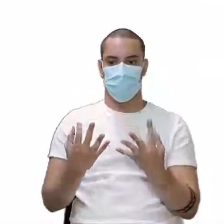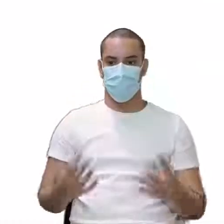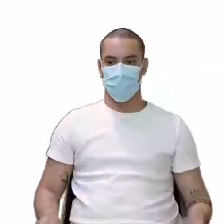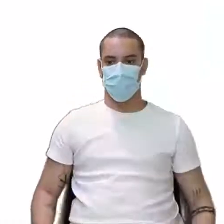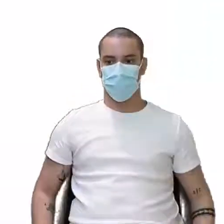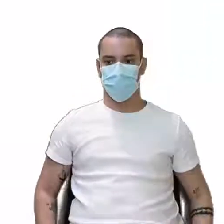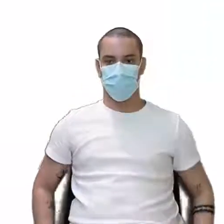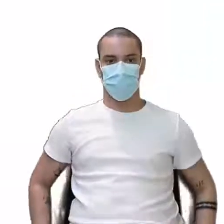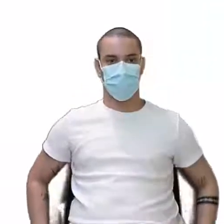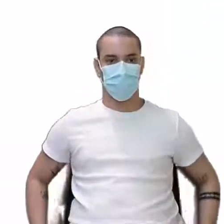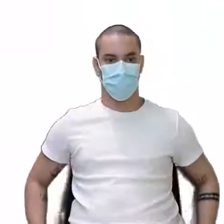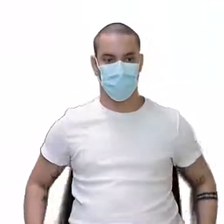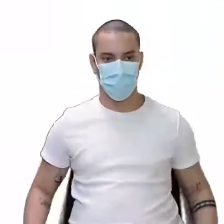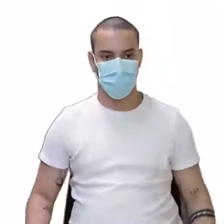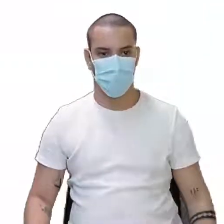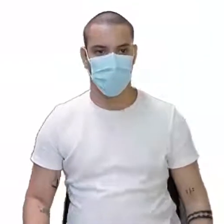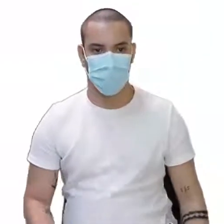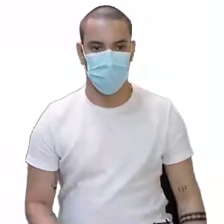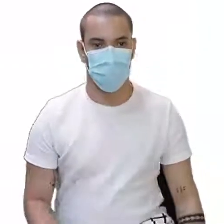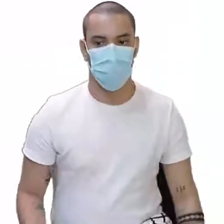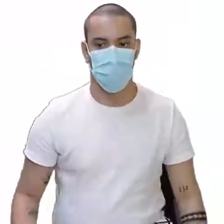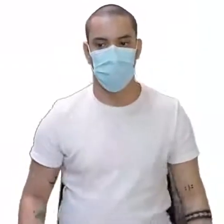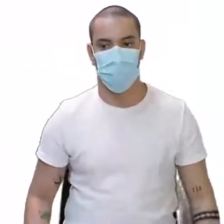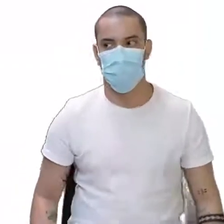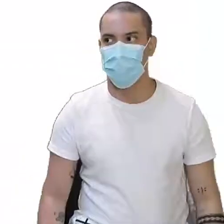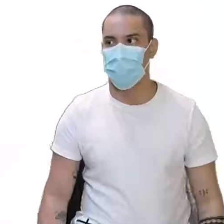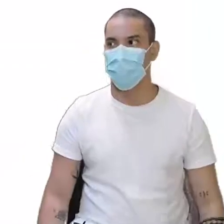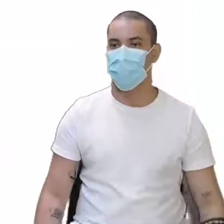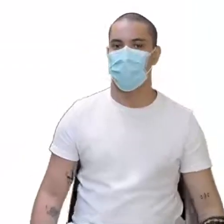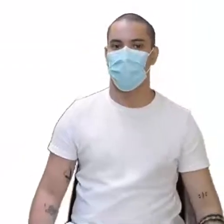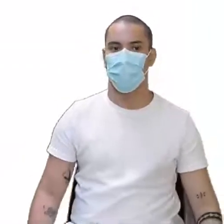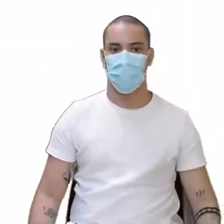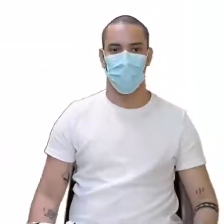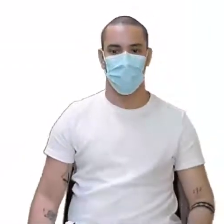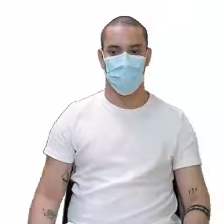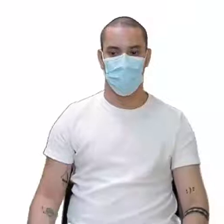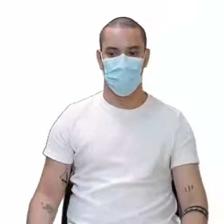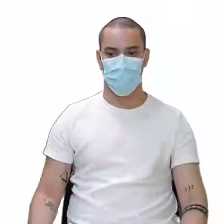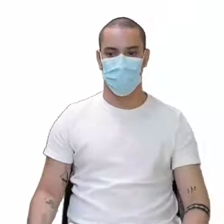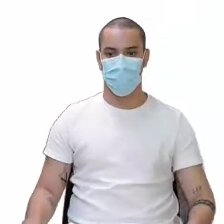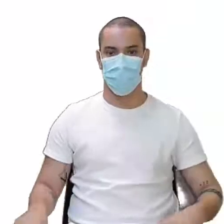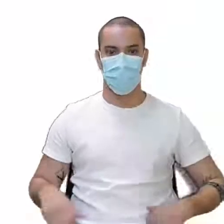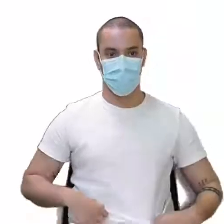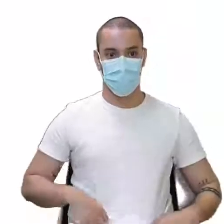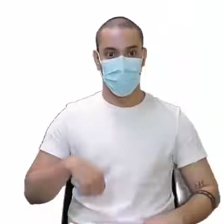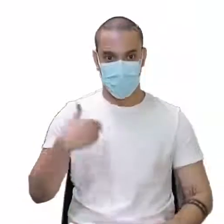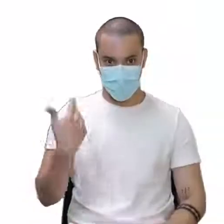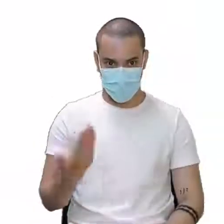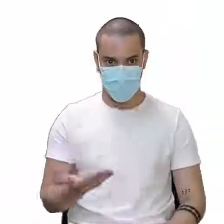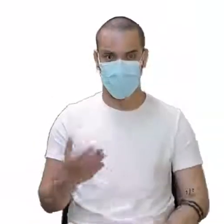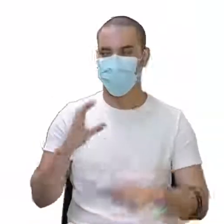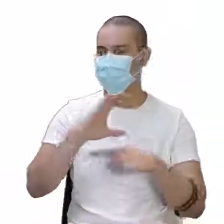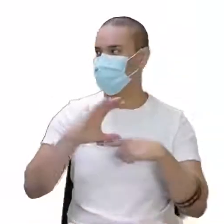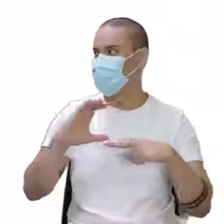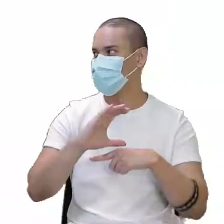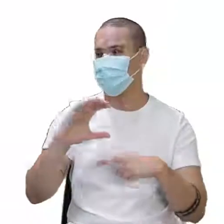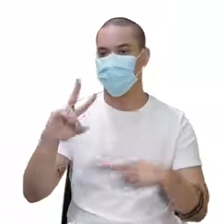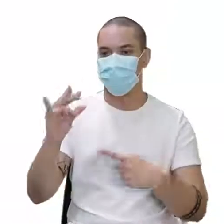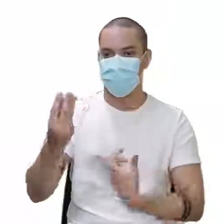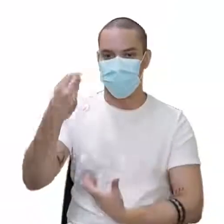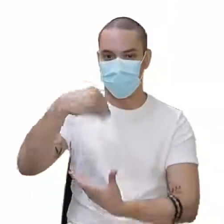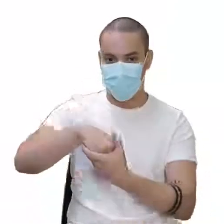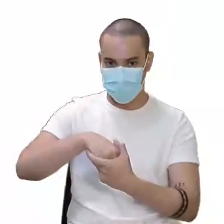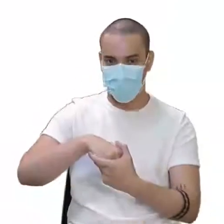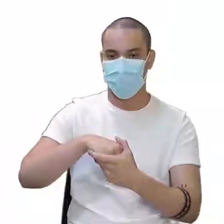Segue lá. Ok, deixa eu colocar aqui. Beleza. O ciclo do carbono ele vai se constituir pela absorção do gás carbônico